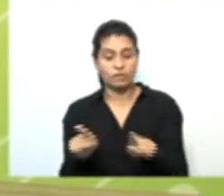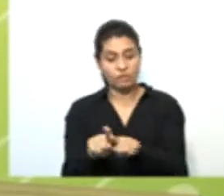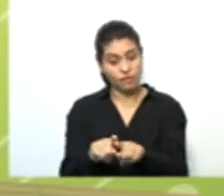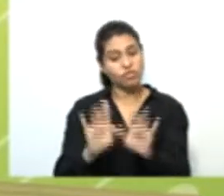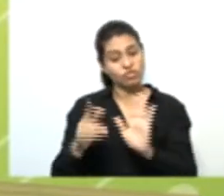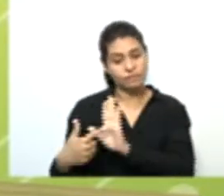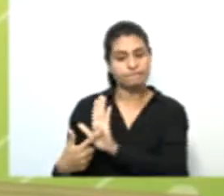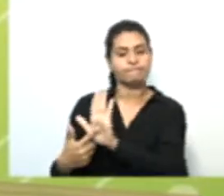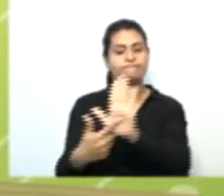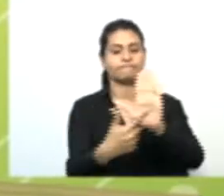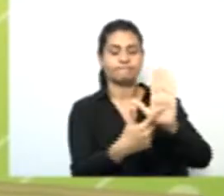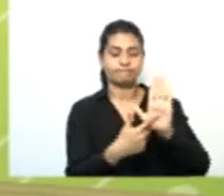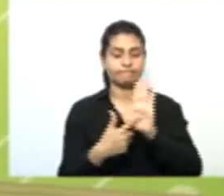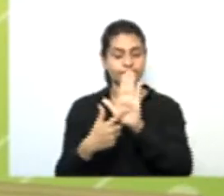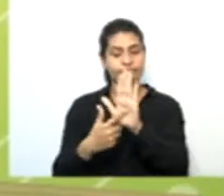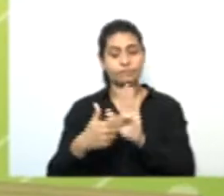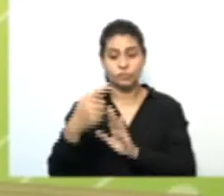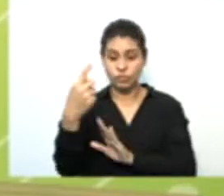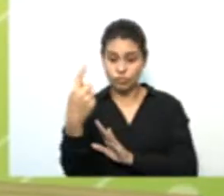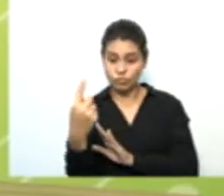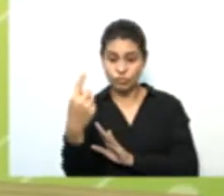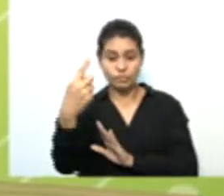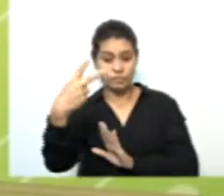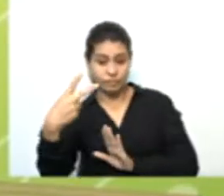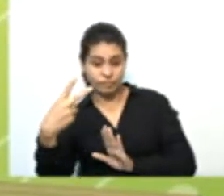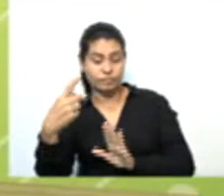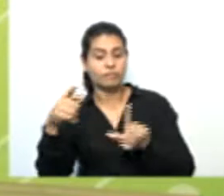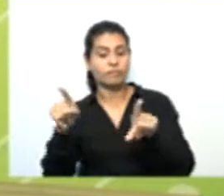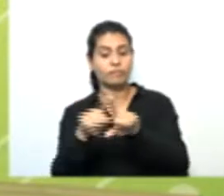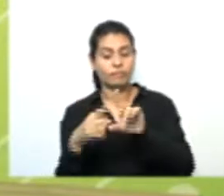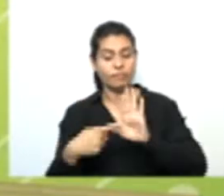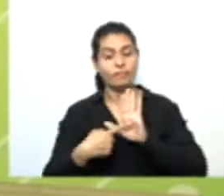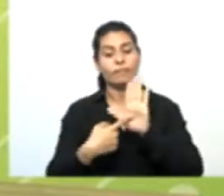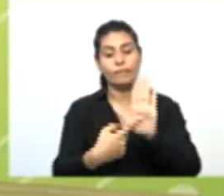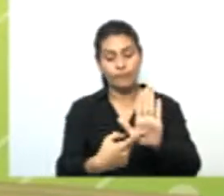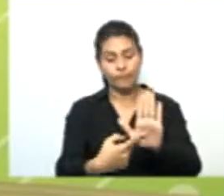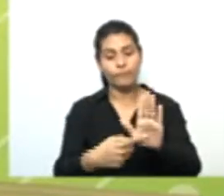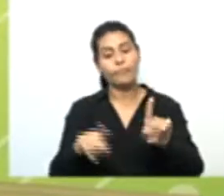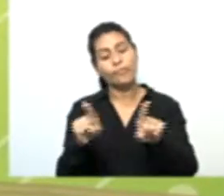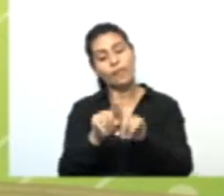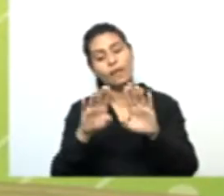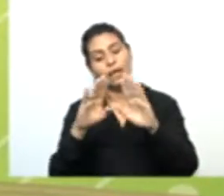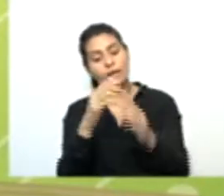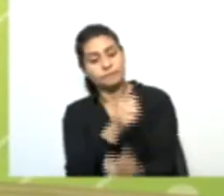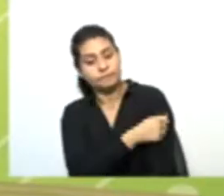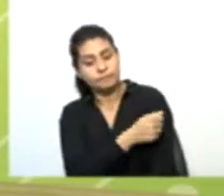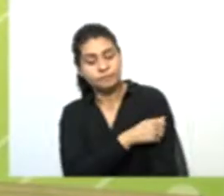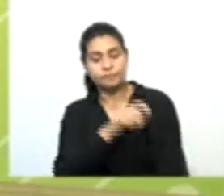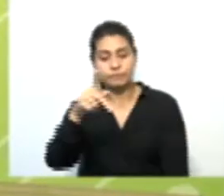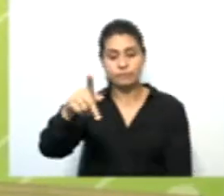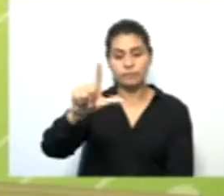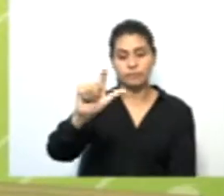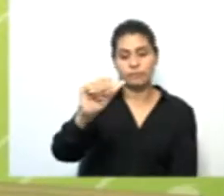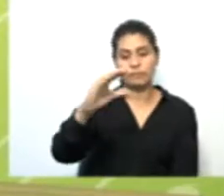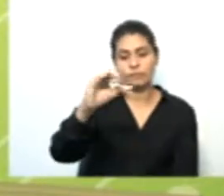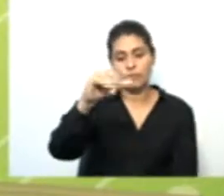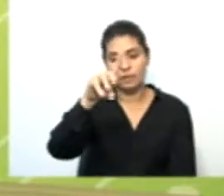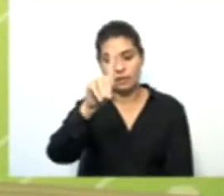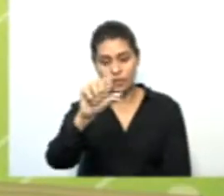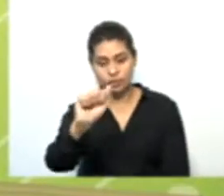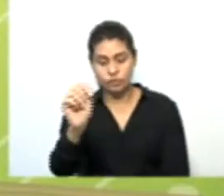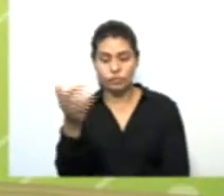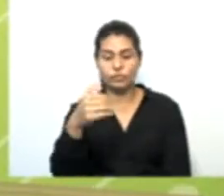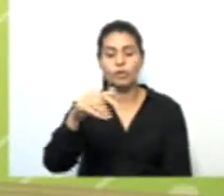foram expostos aqui por 2 vezes. Olha só, também temos os alunos da Escola Plácido de Castro, da